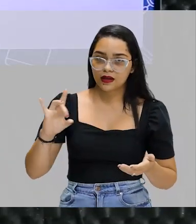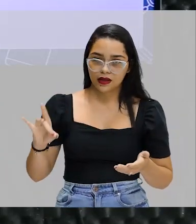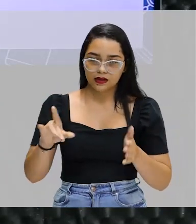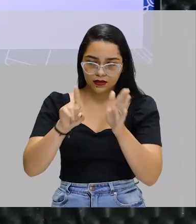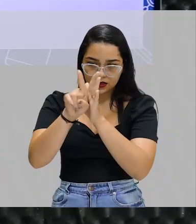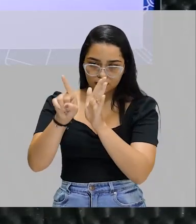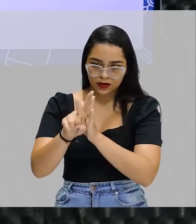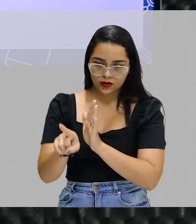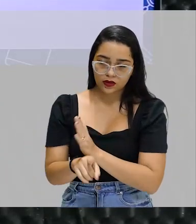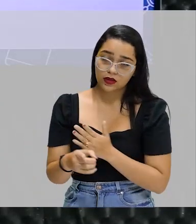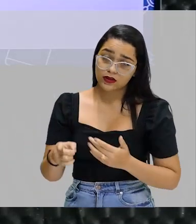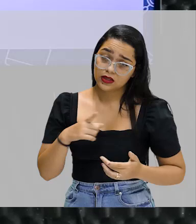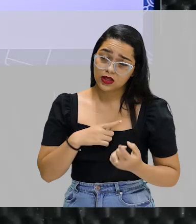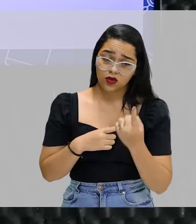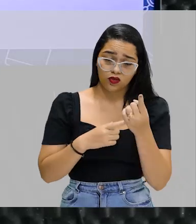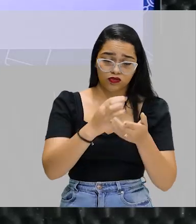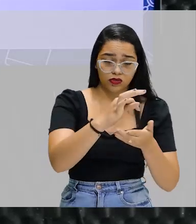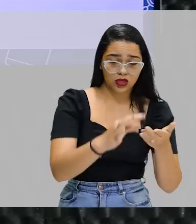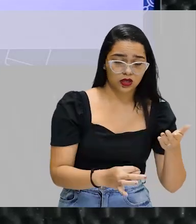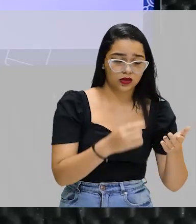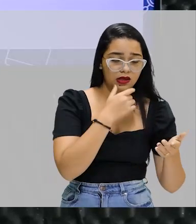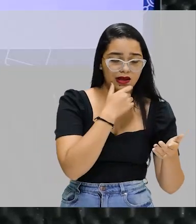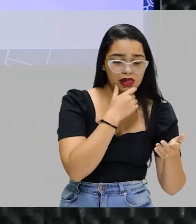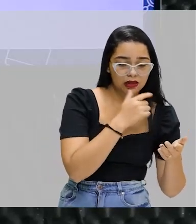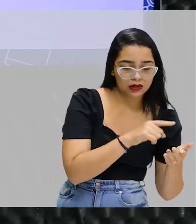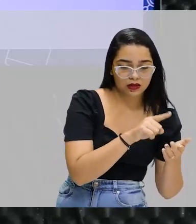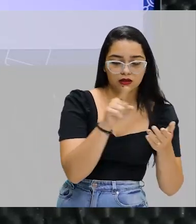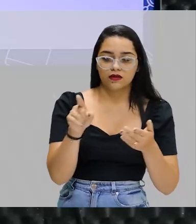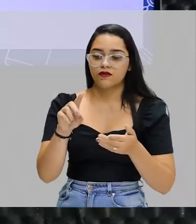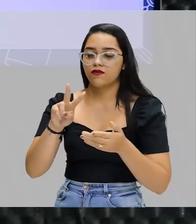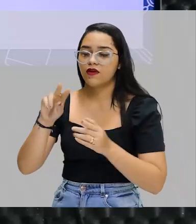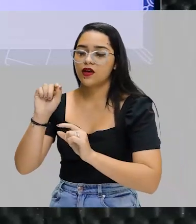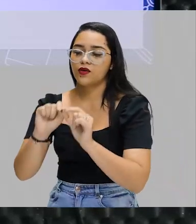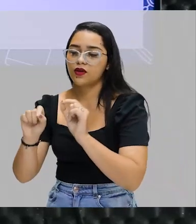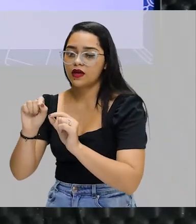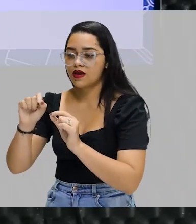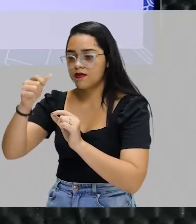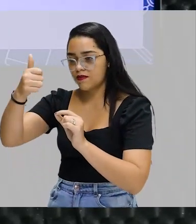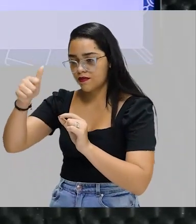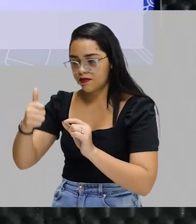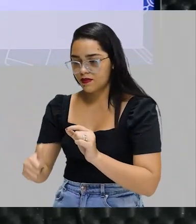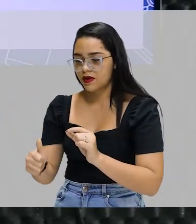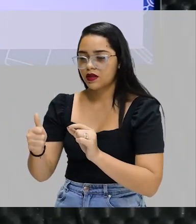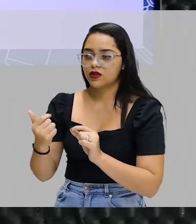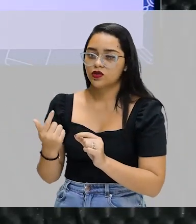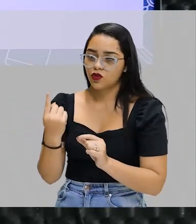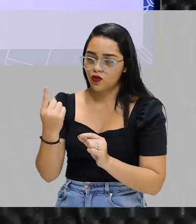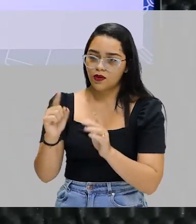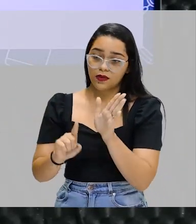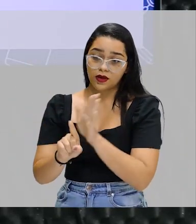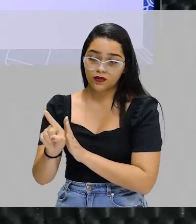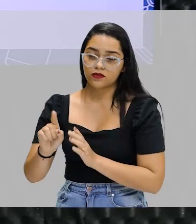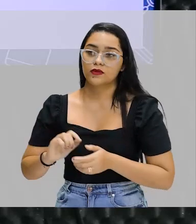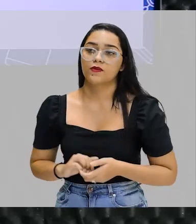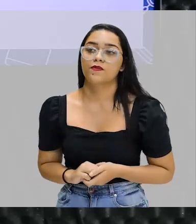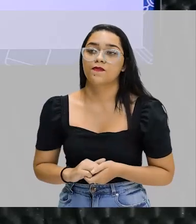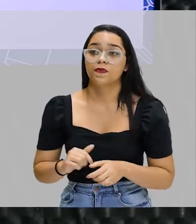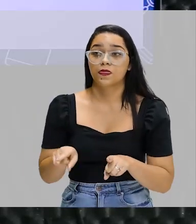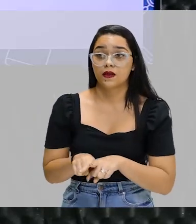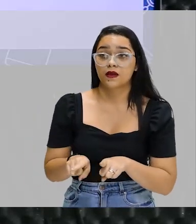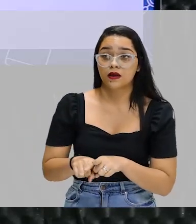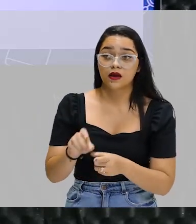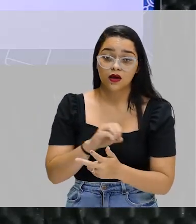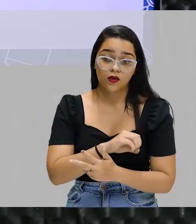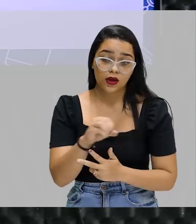das questões. Então, você tem um texto em inglês e esse texto serve como base para a análise de uma questão. A